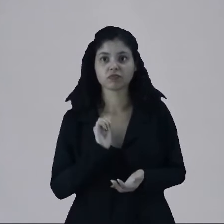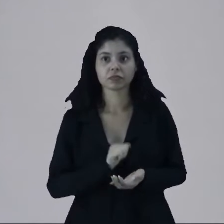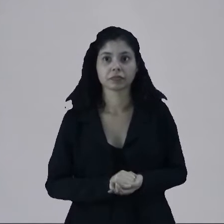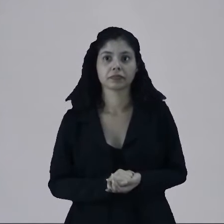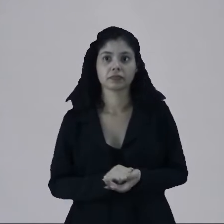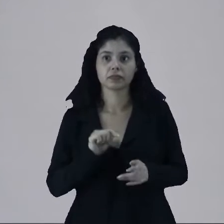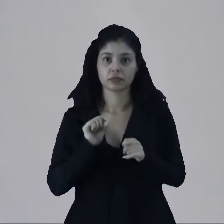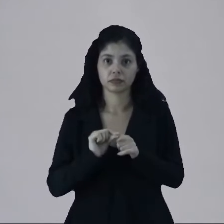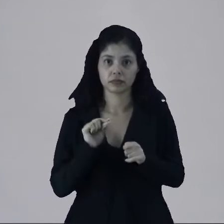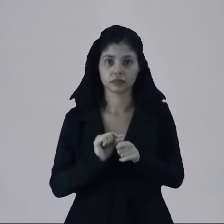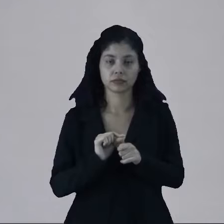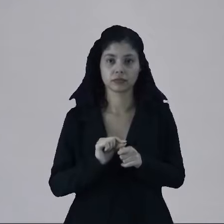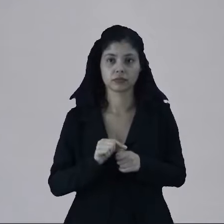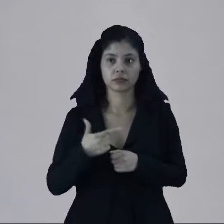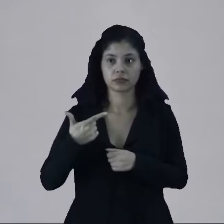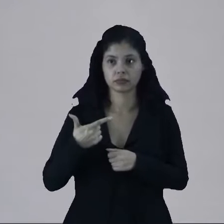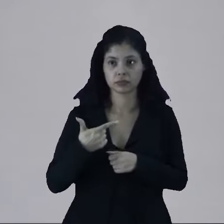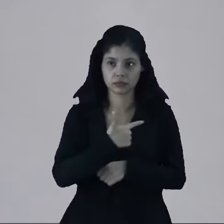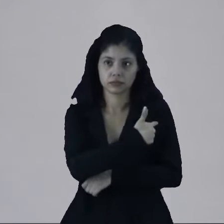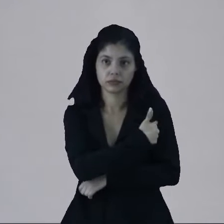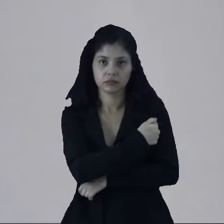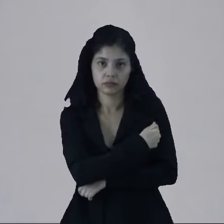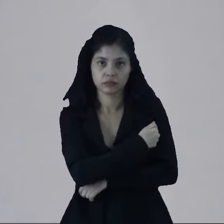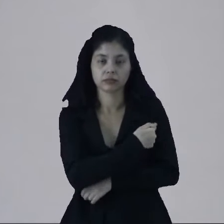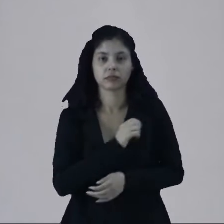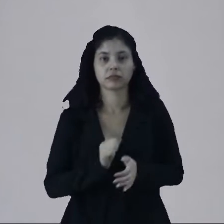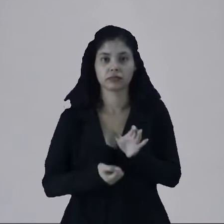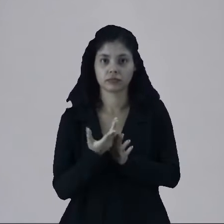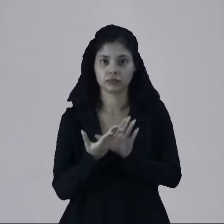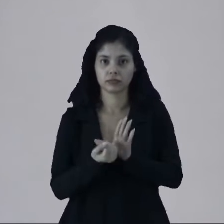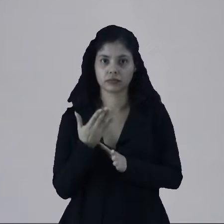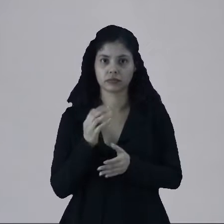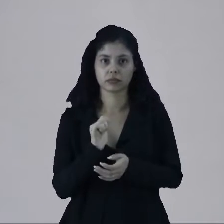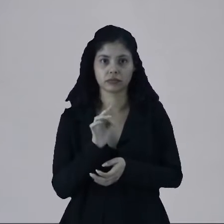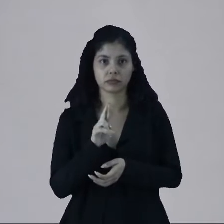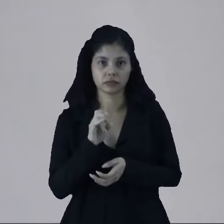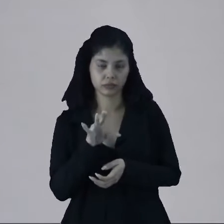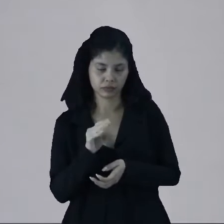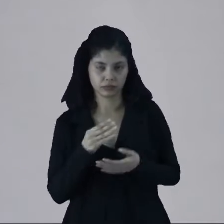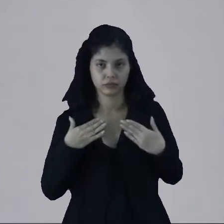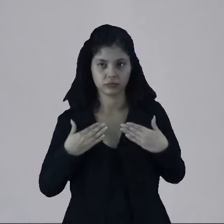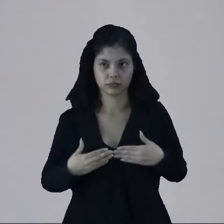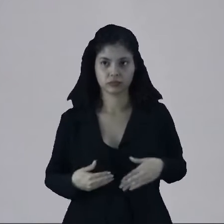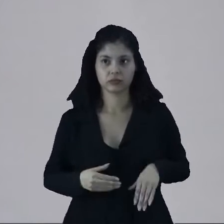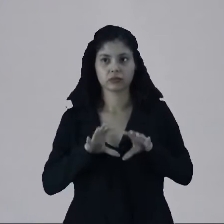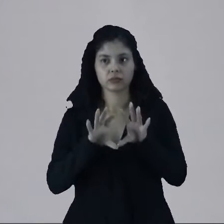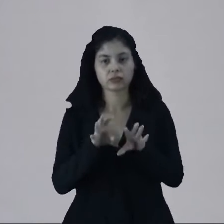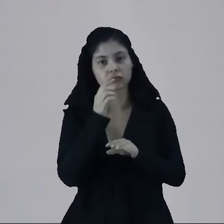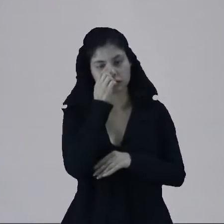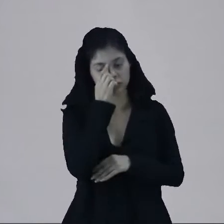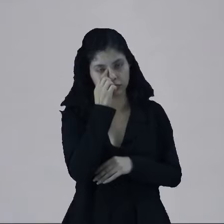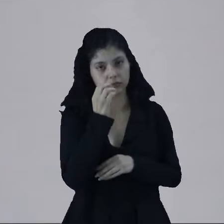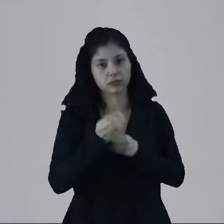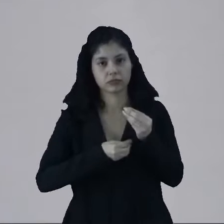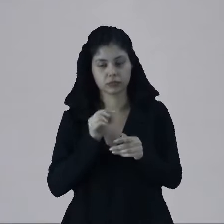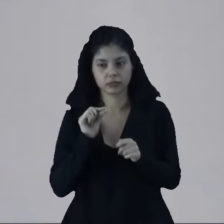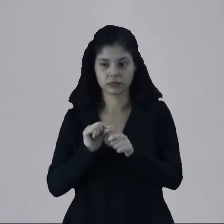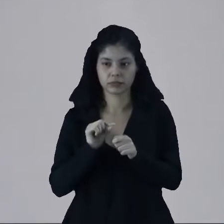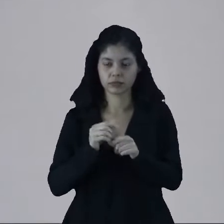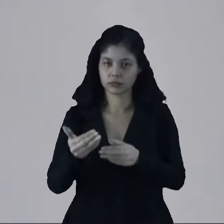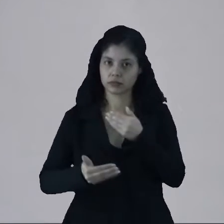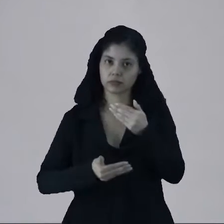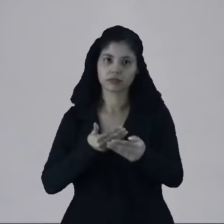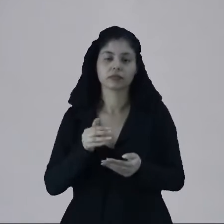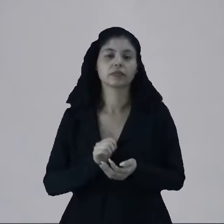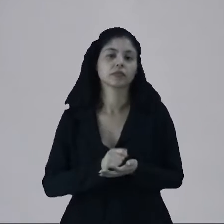é aplicado como se fosse uma vacina para que isso não seja gerado o anticorpo, né? Assim como também isso é feito, esse